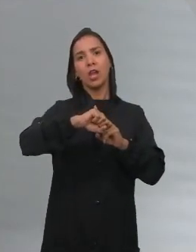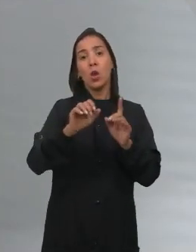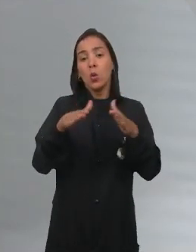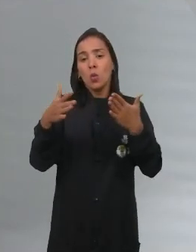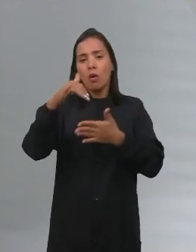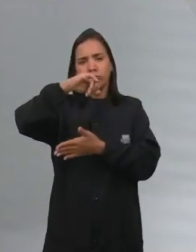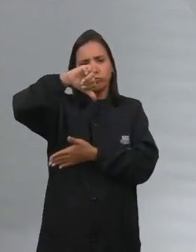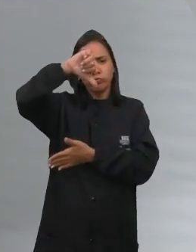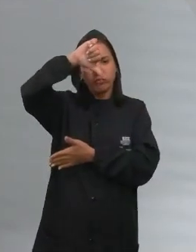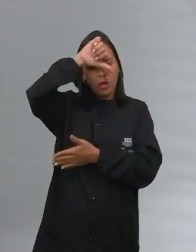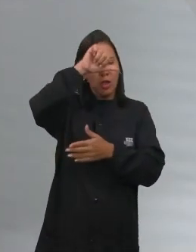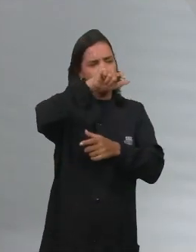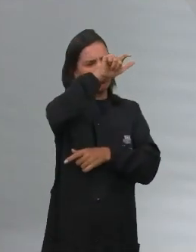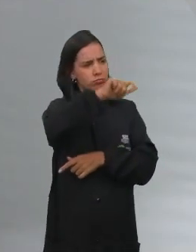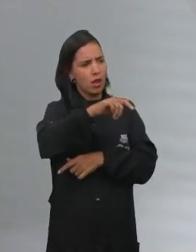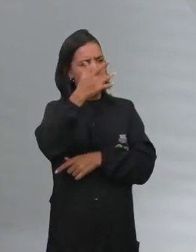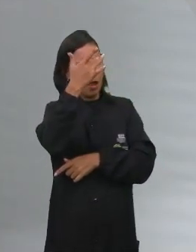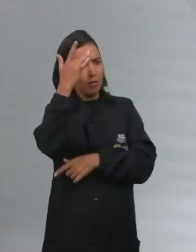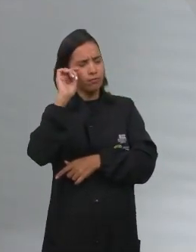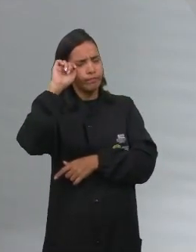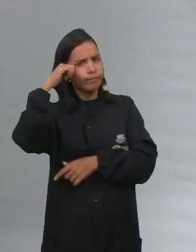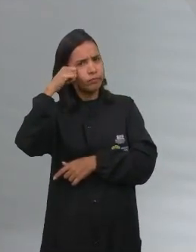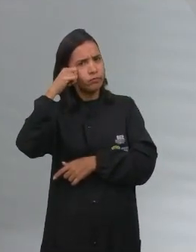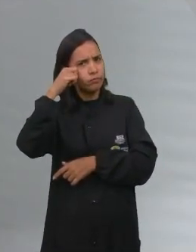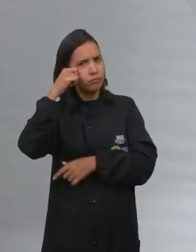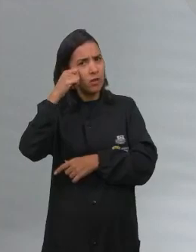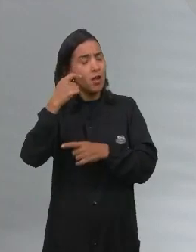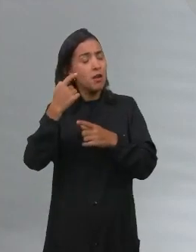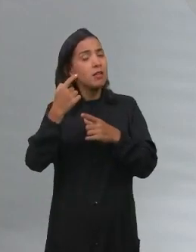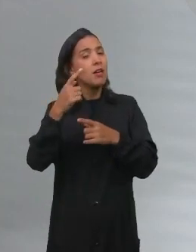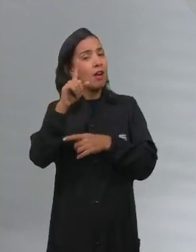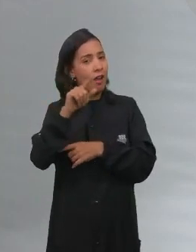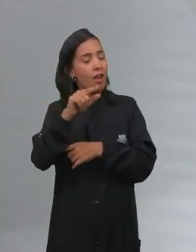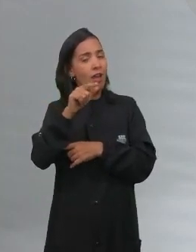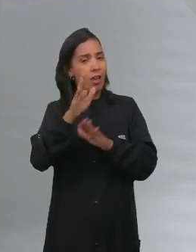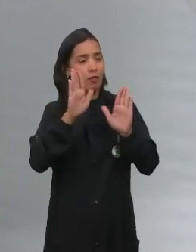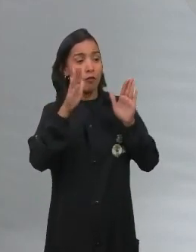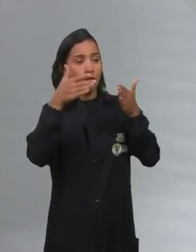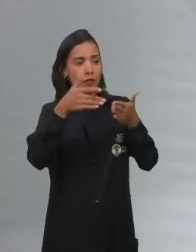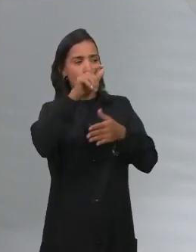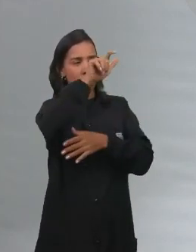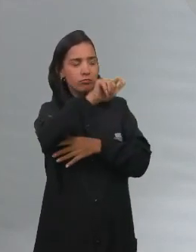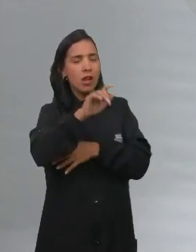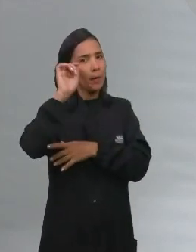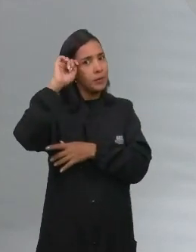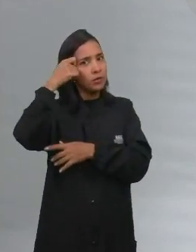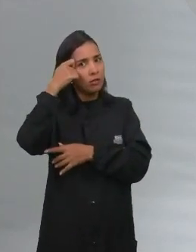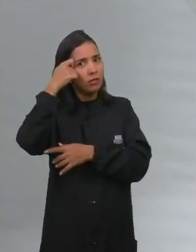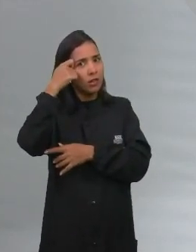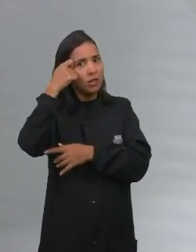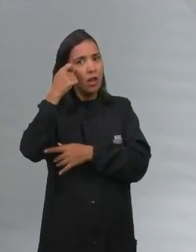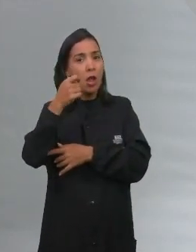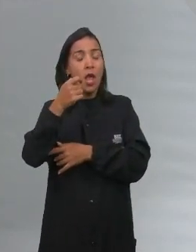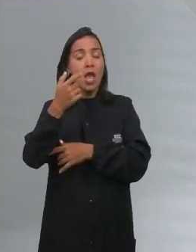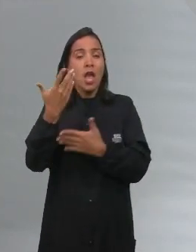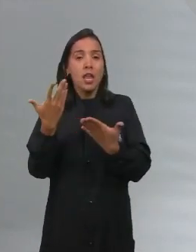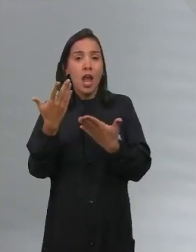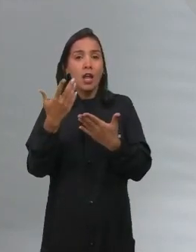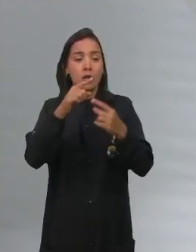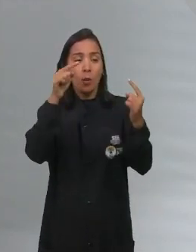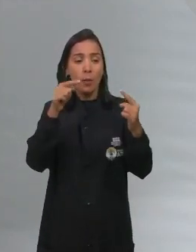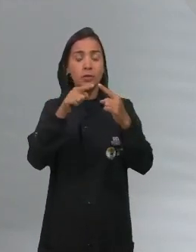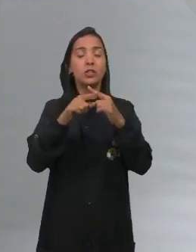estereótipo eu trago ali do negro nesse período? Ele dá voz. Ele leva o público leitor